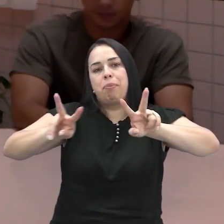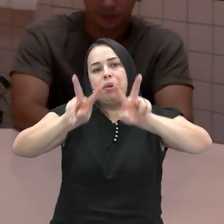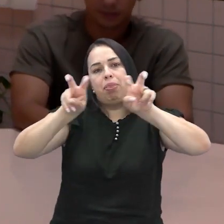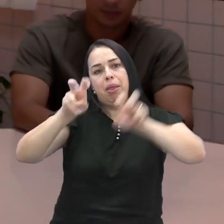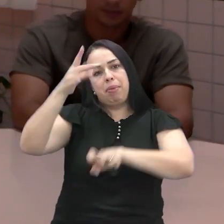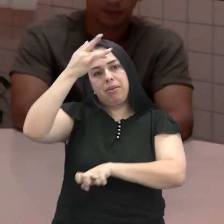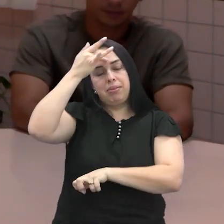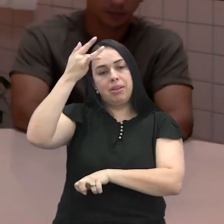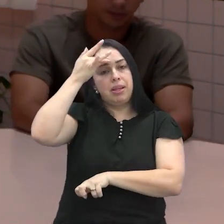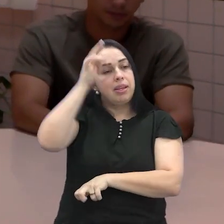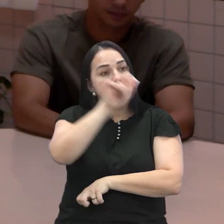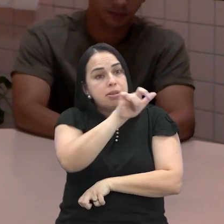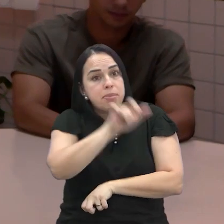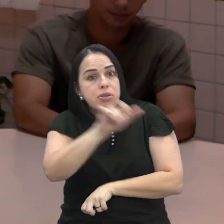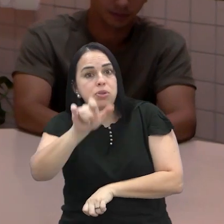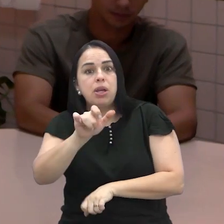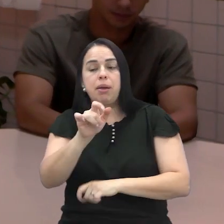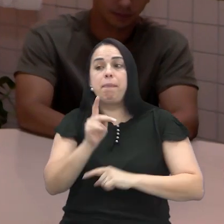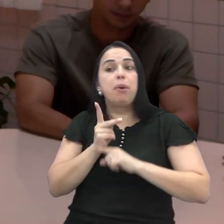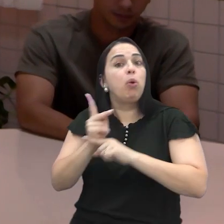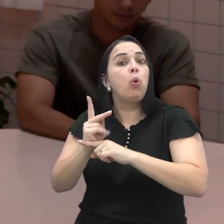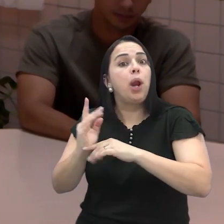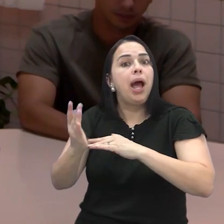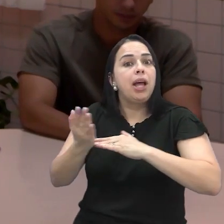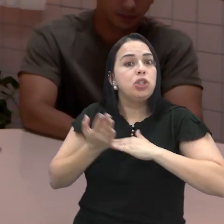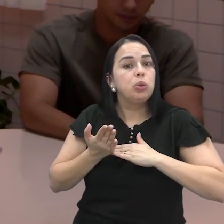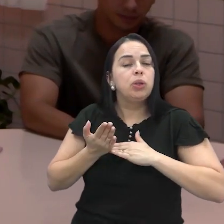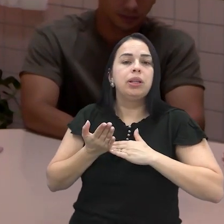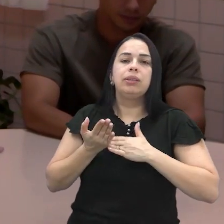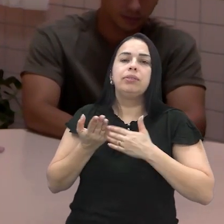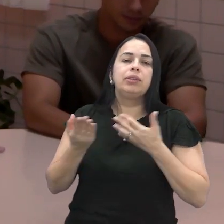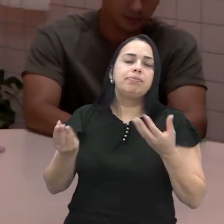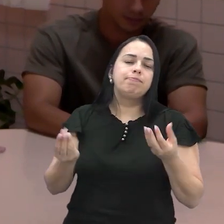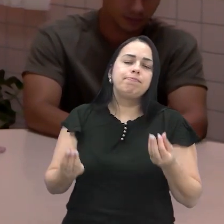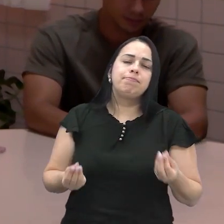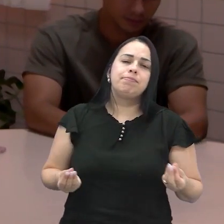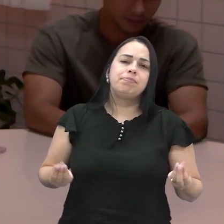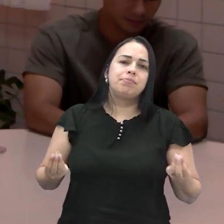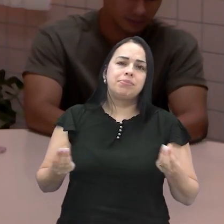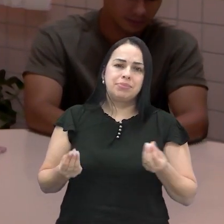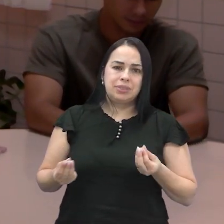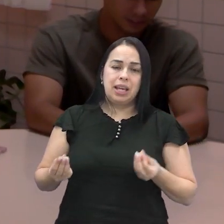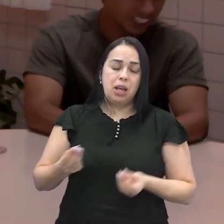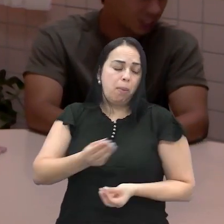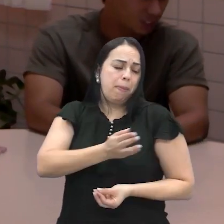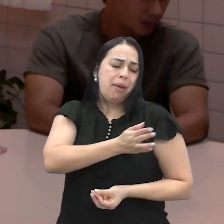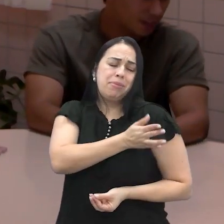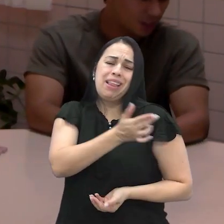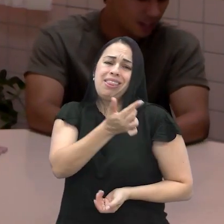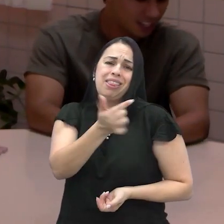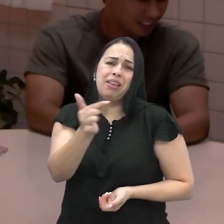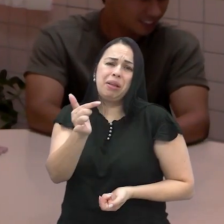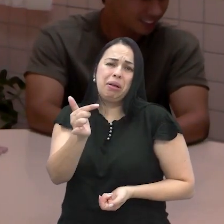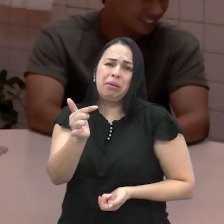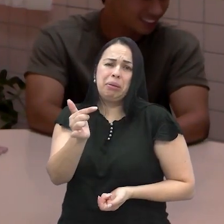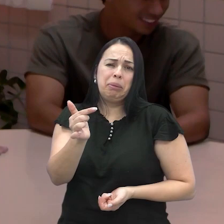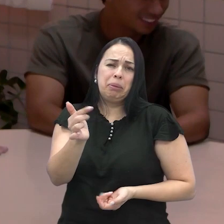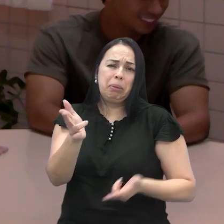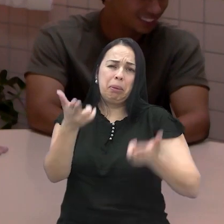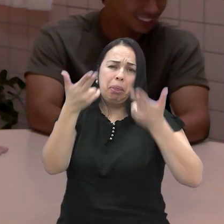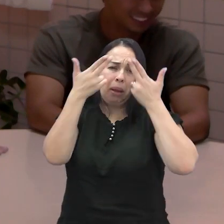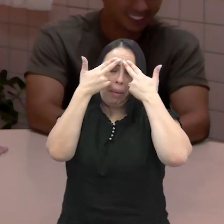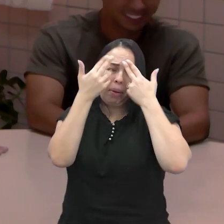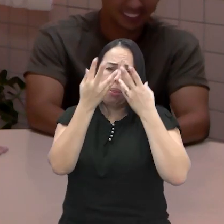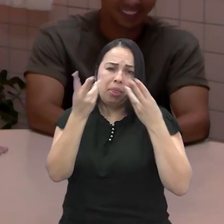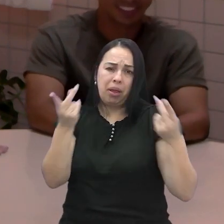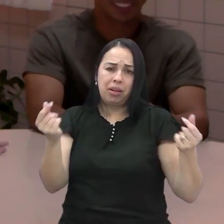que as pessoas pudessem procurar ajuda, de uma maneira com menos preconceito, com menos